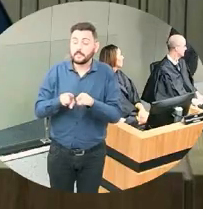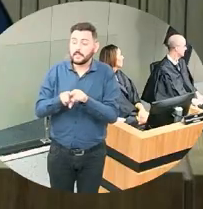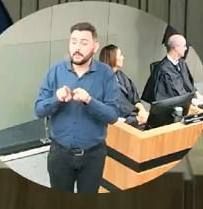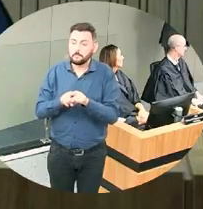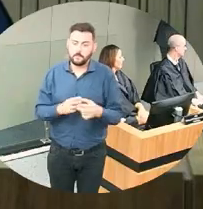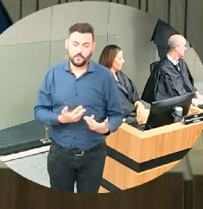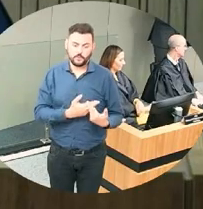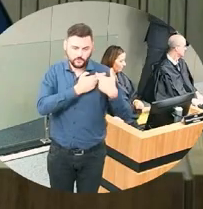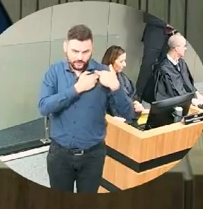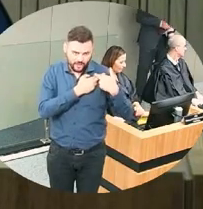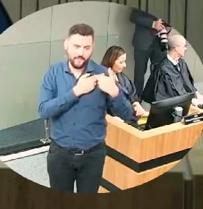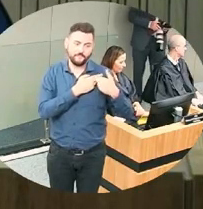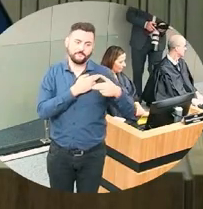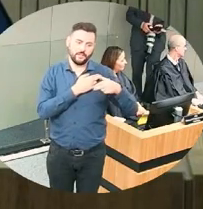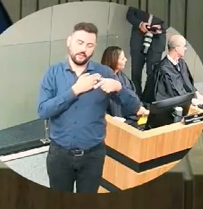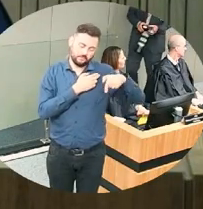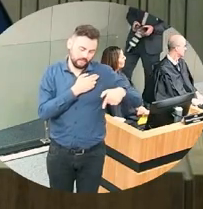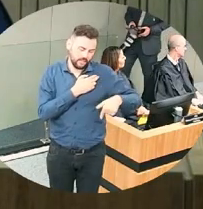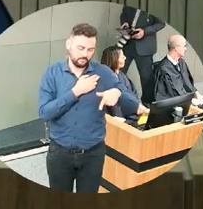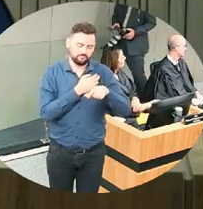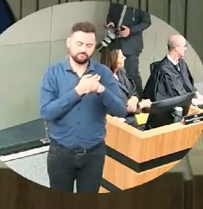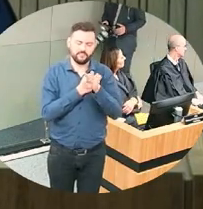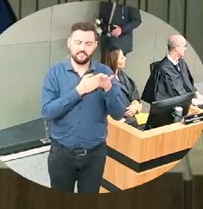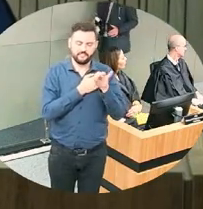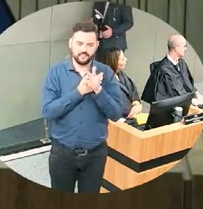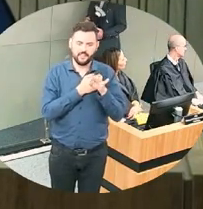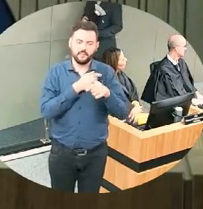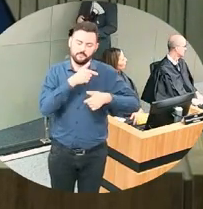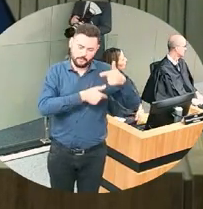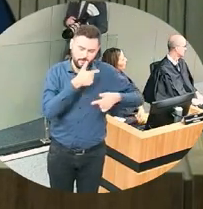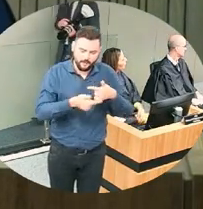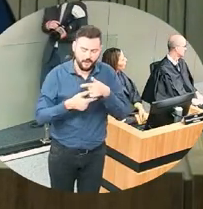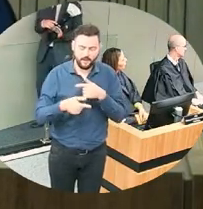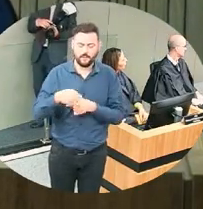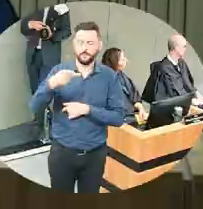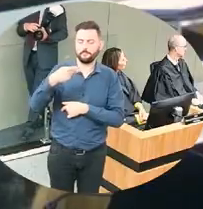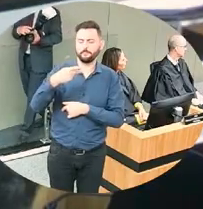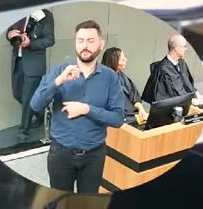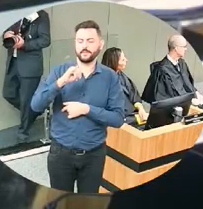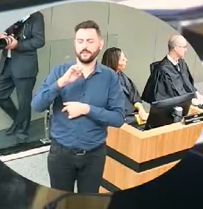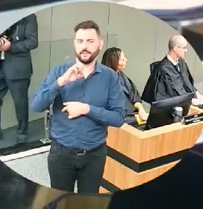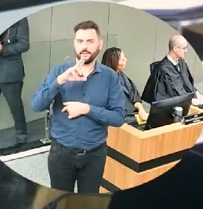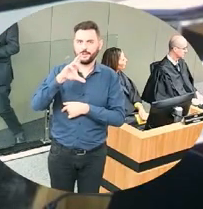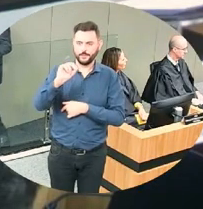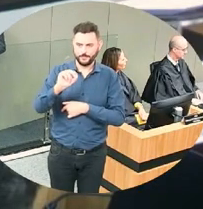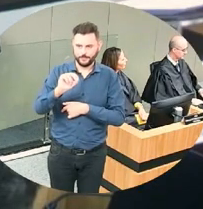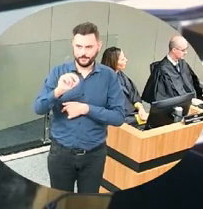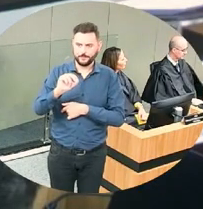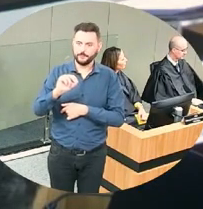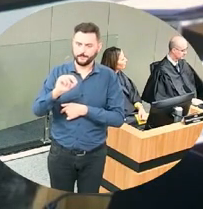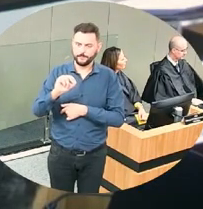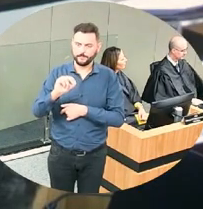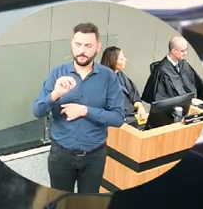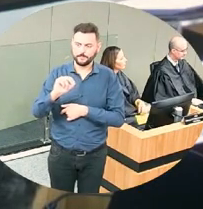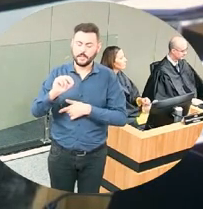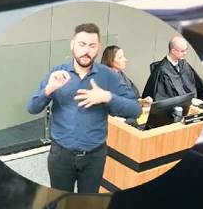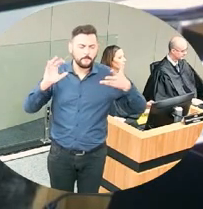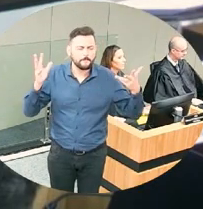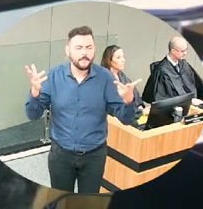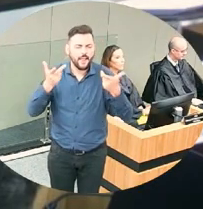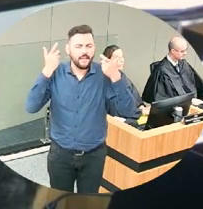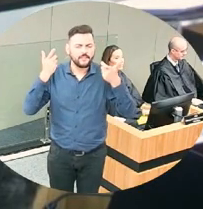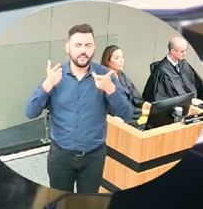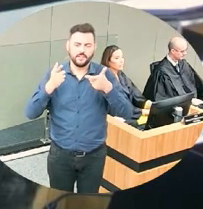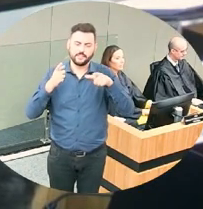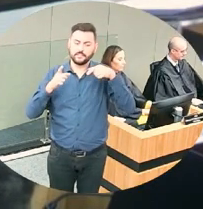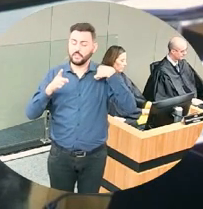chefe do Ministério Público do Trabalho deem Santa Catarina Dr Piero Rosa Menegaz ah excelentíssima